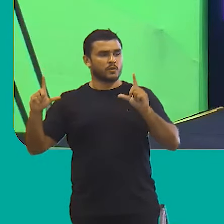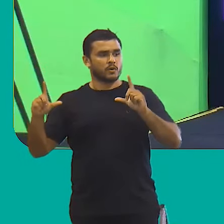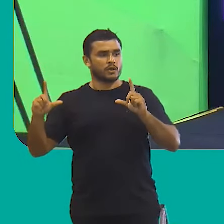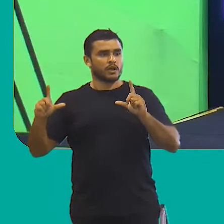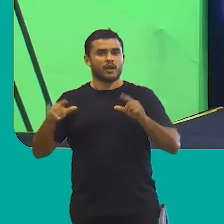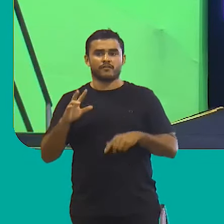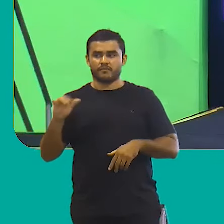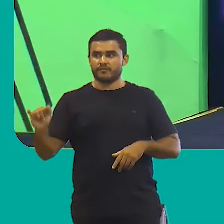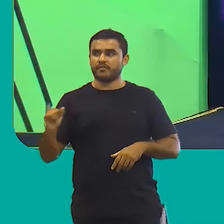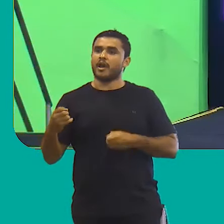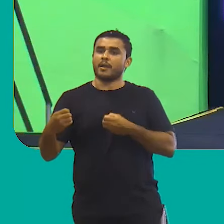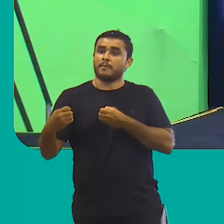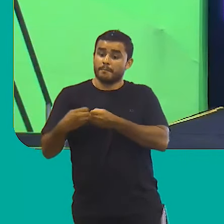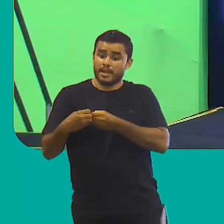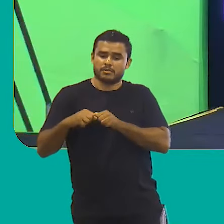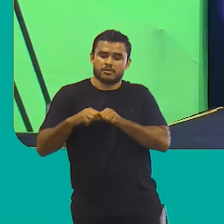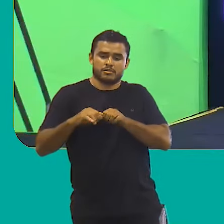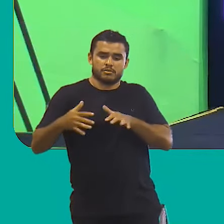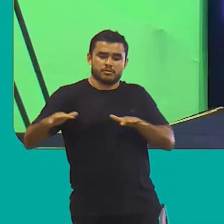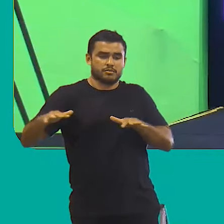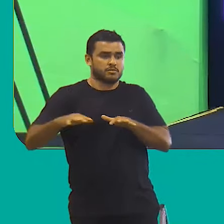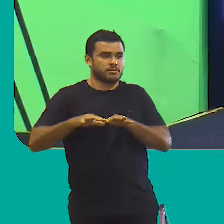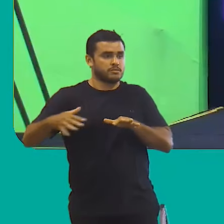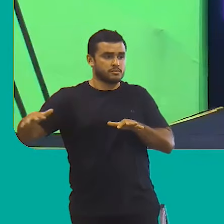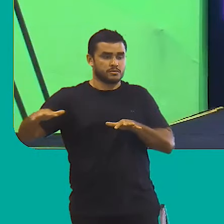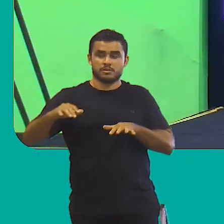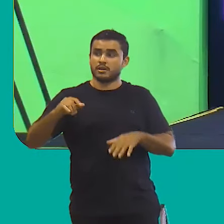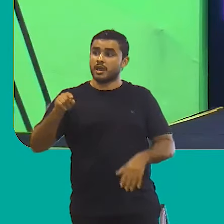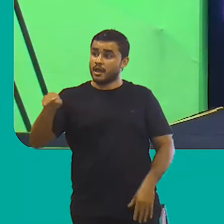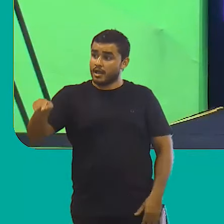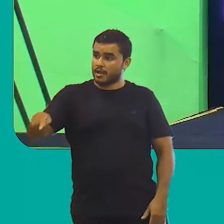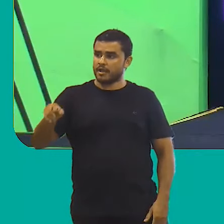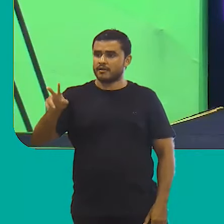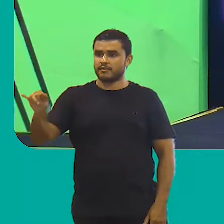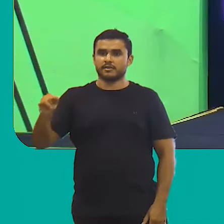TV. E a energia na TV se transformava em som.